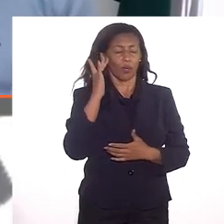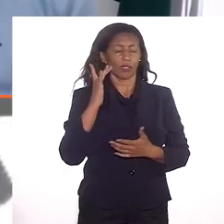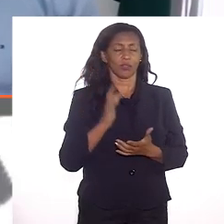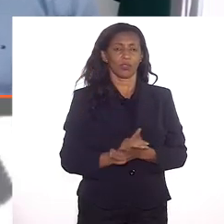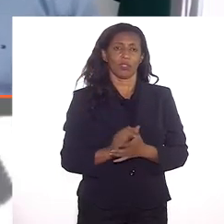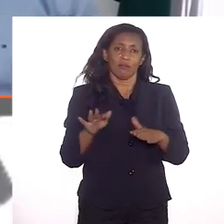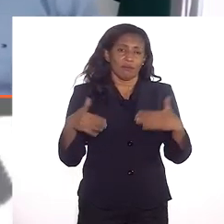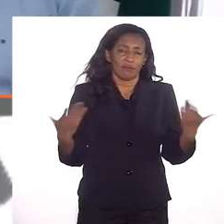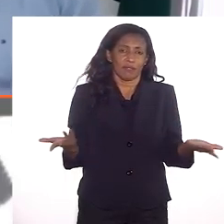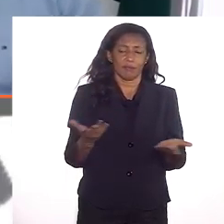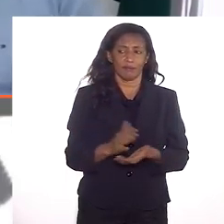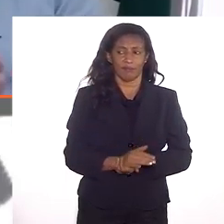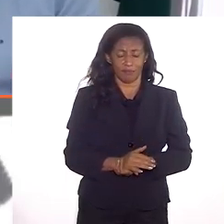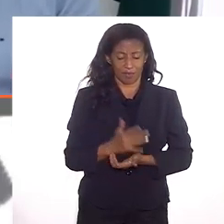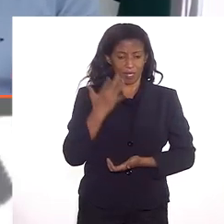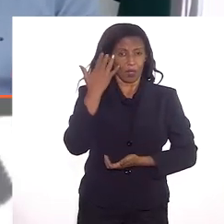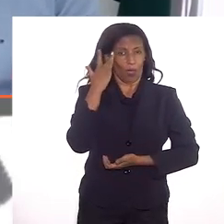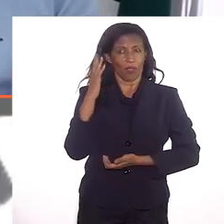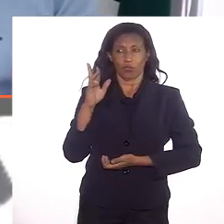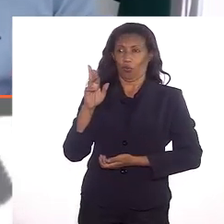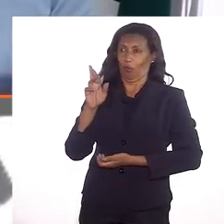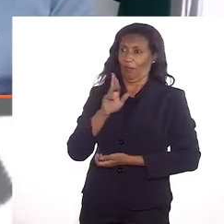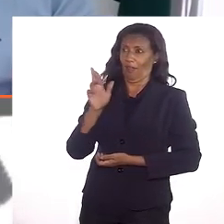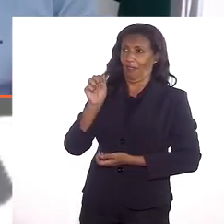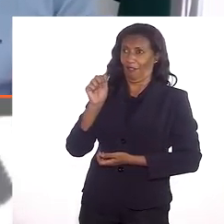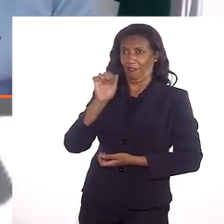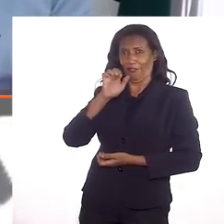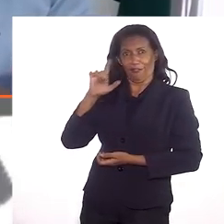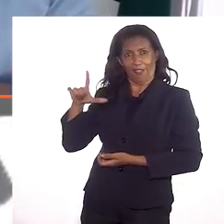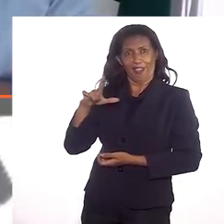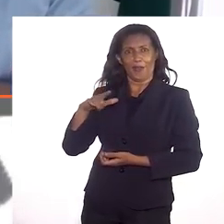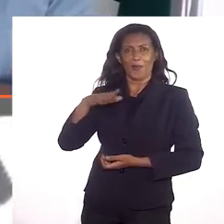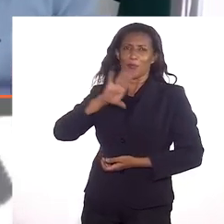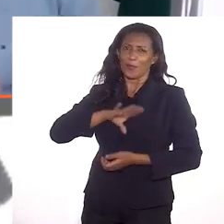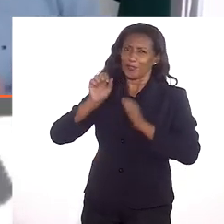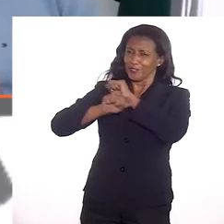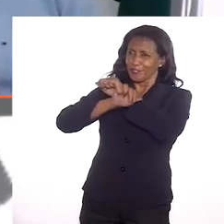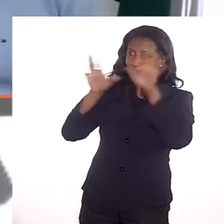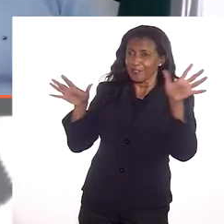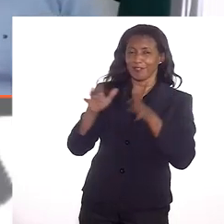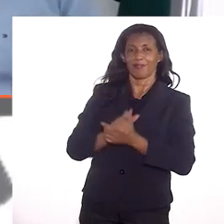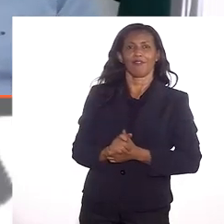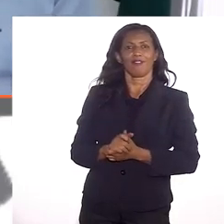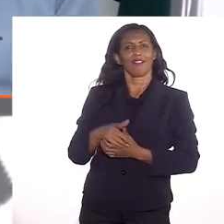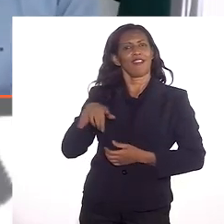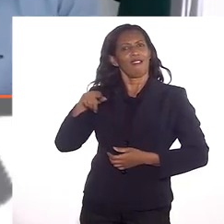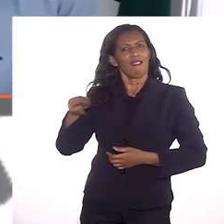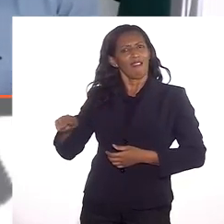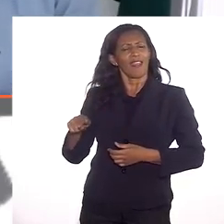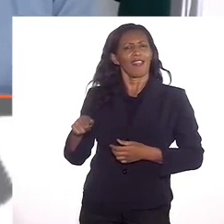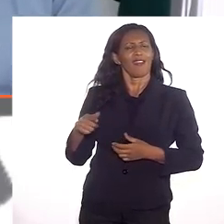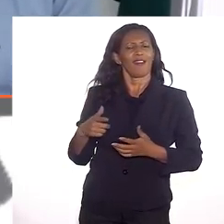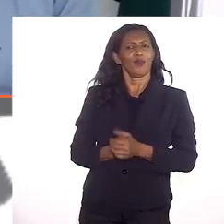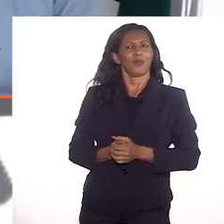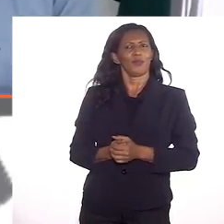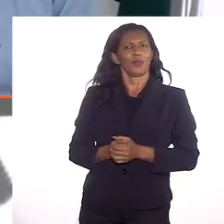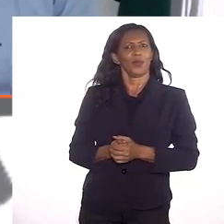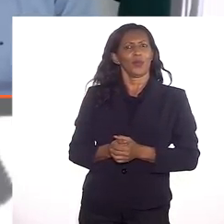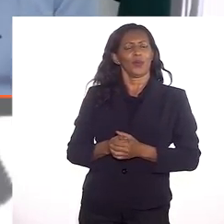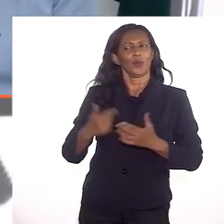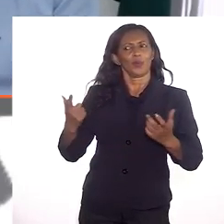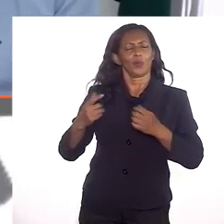que, enfim, eu acho, sabe, Rafael, usando aqui um português mais claro possível, né, é um